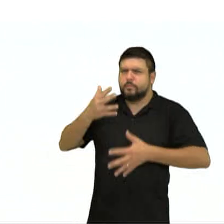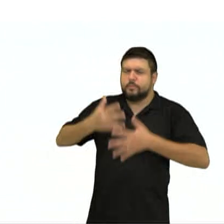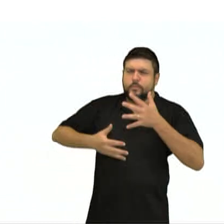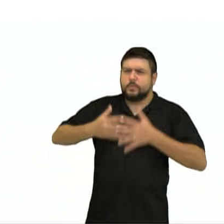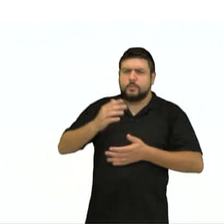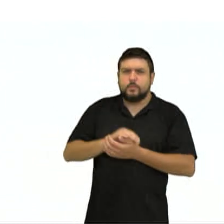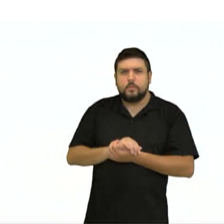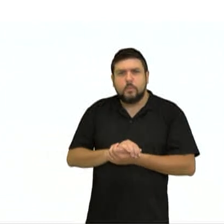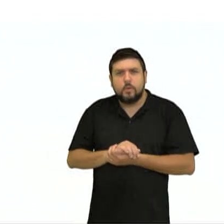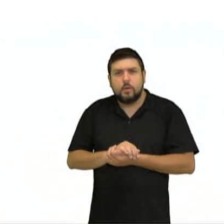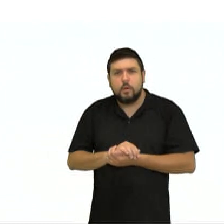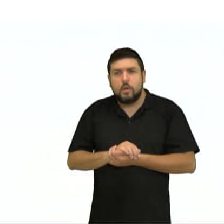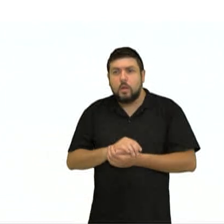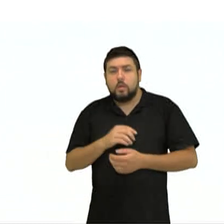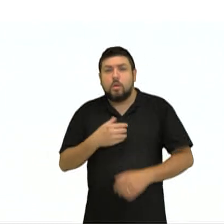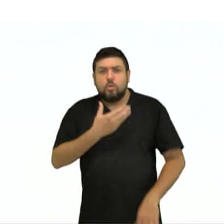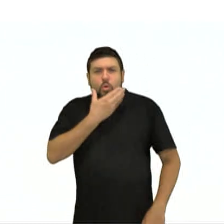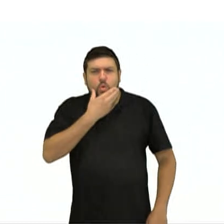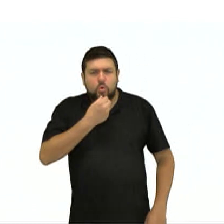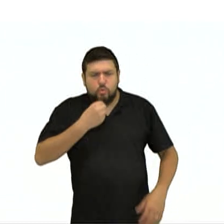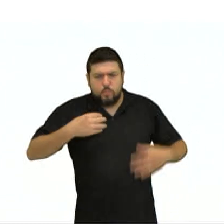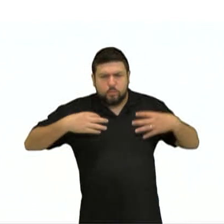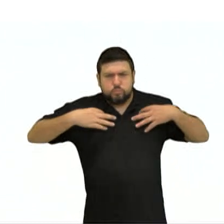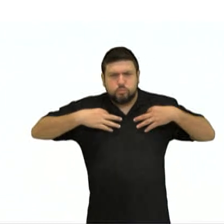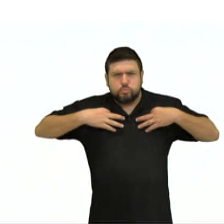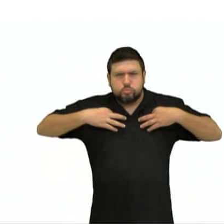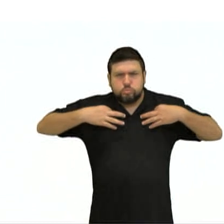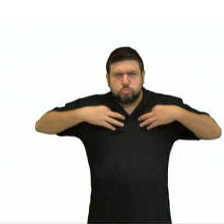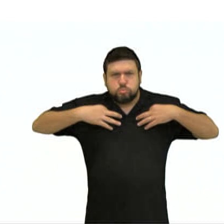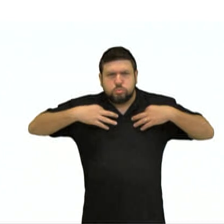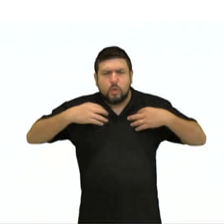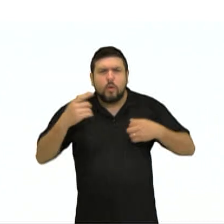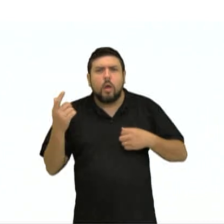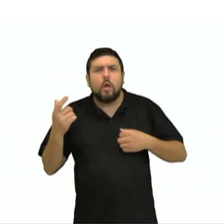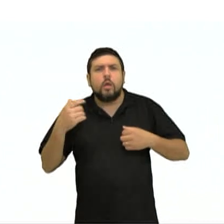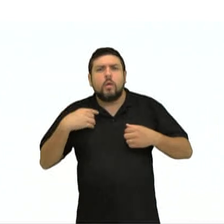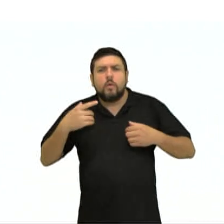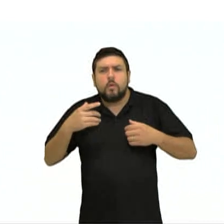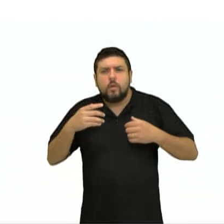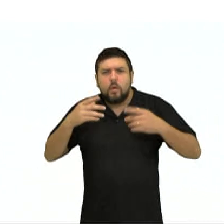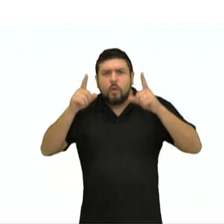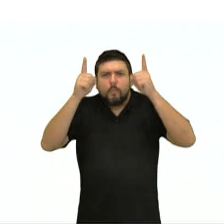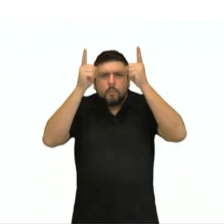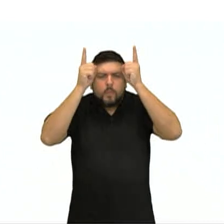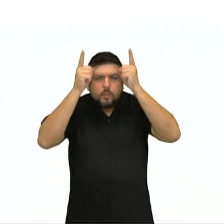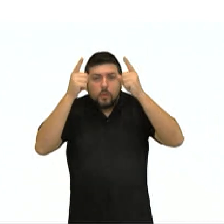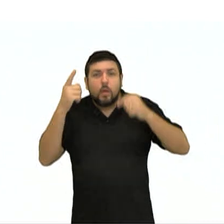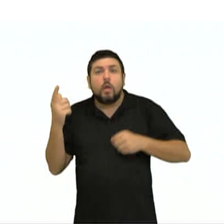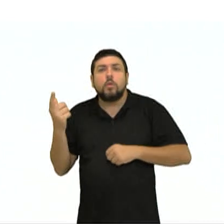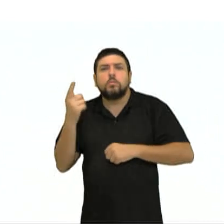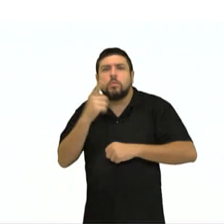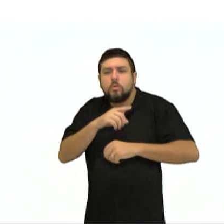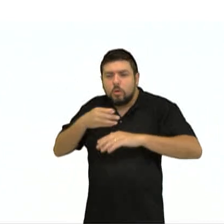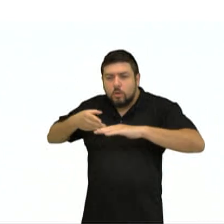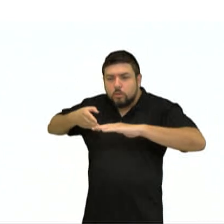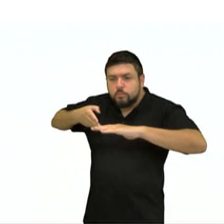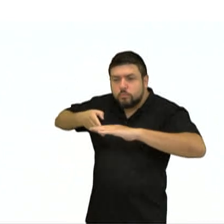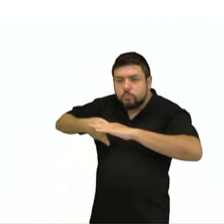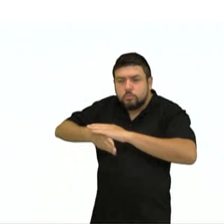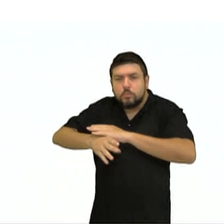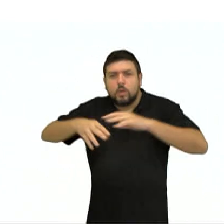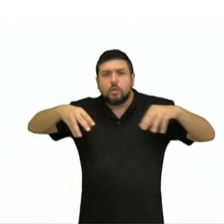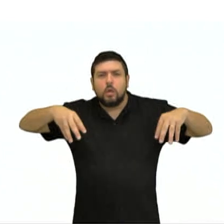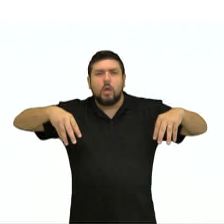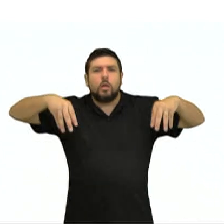de Buckingham. Um homem fantasiado de Batman conseguiu ontem driblar a segurança do Palácio de Buckingham, residência da família